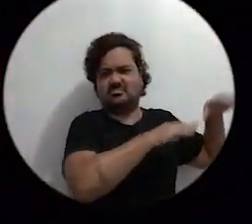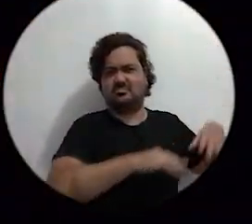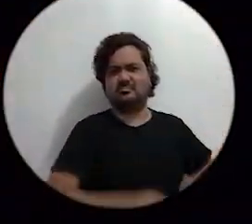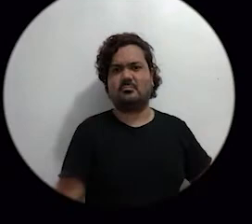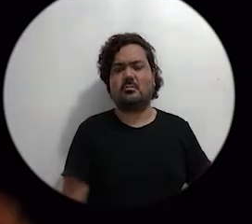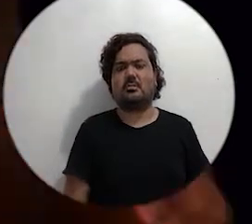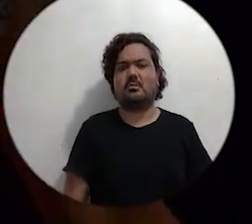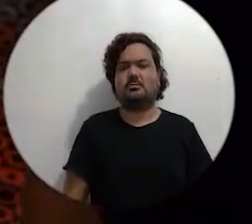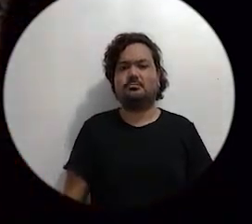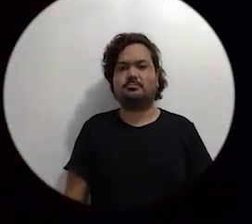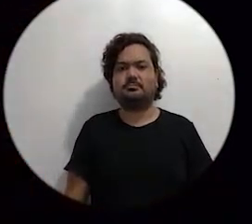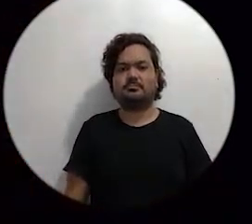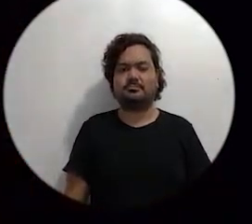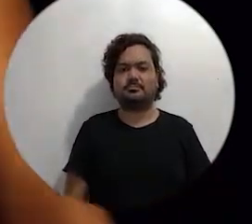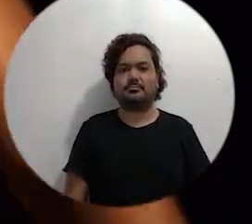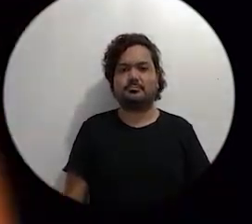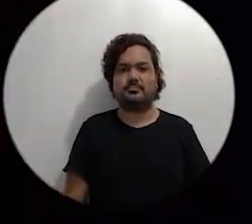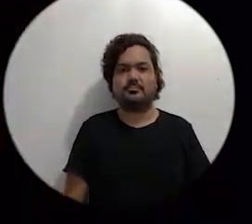Sai daqui!